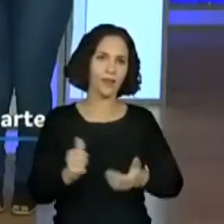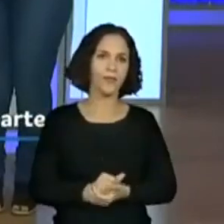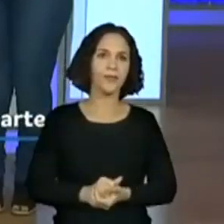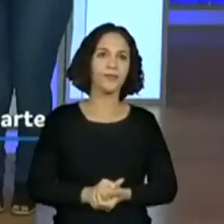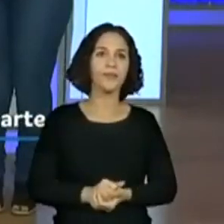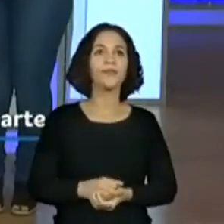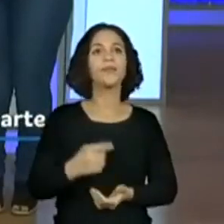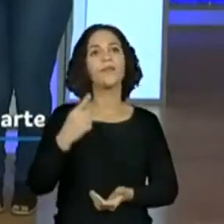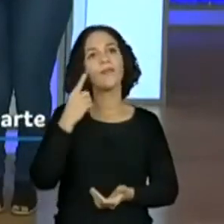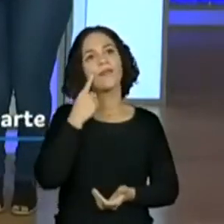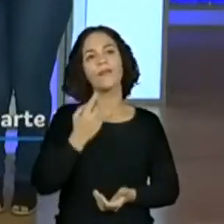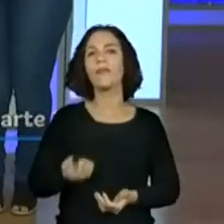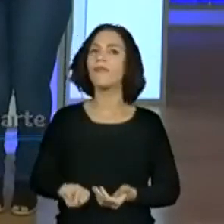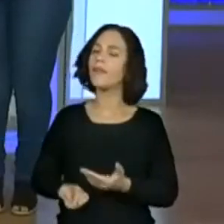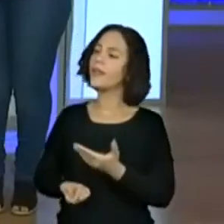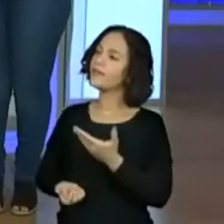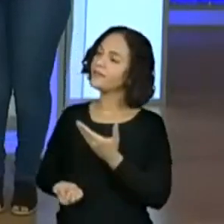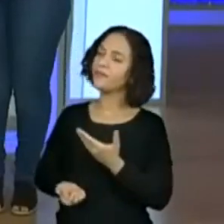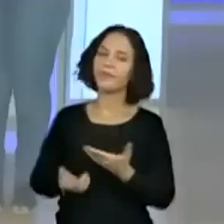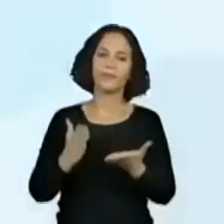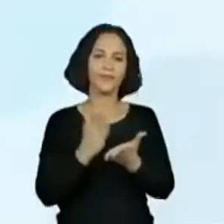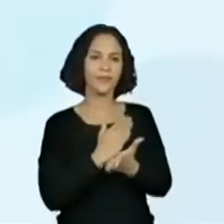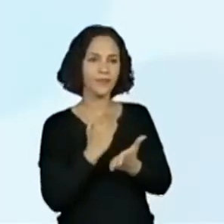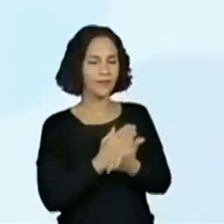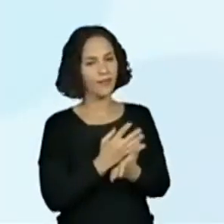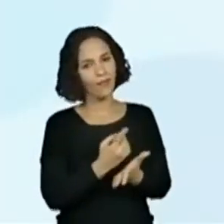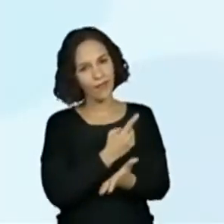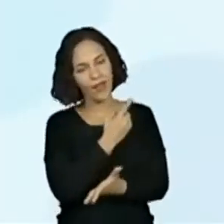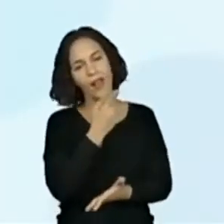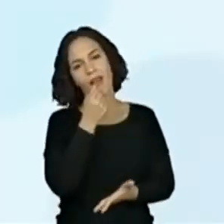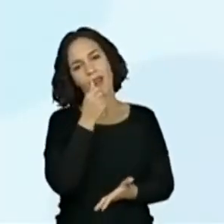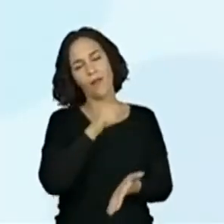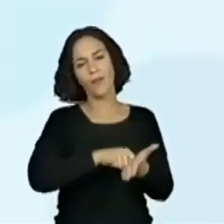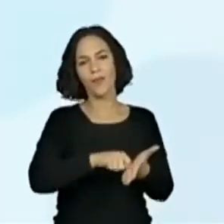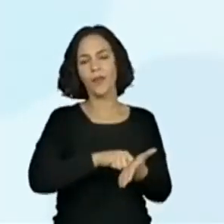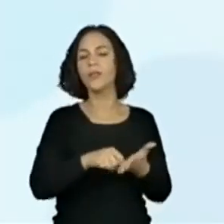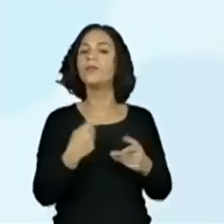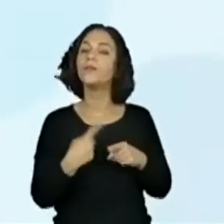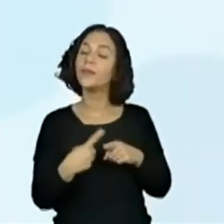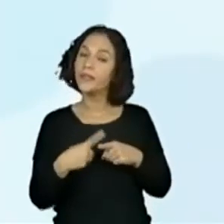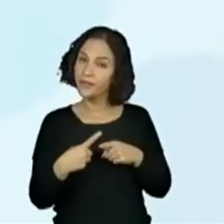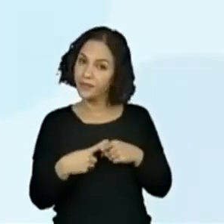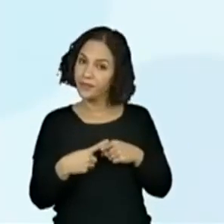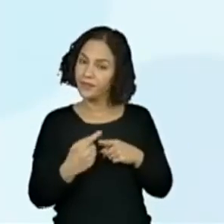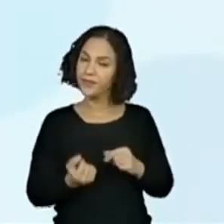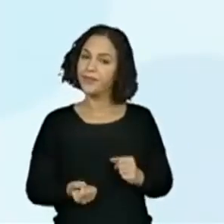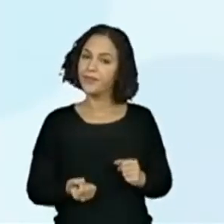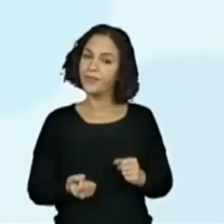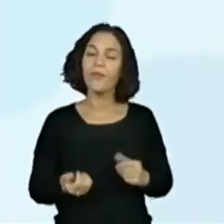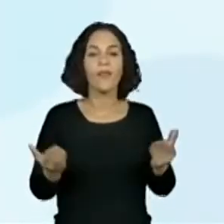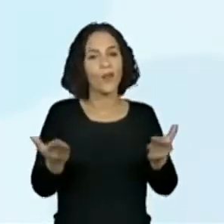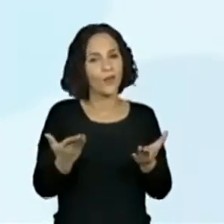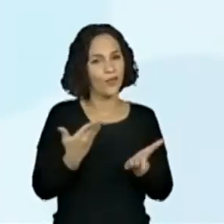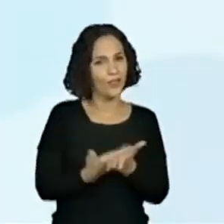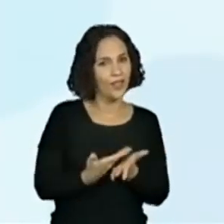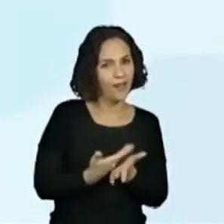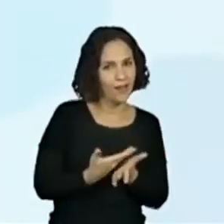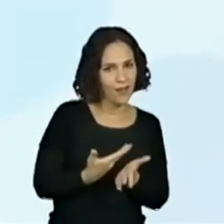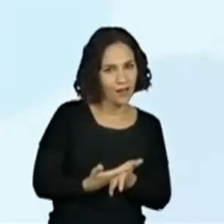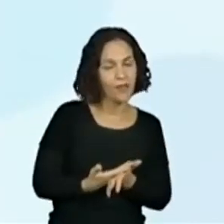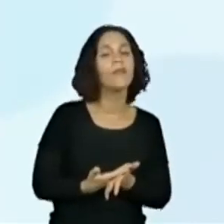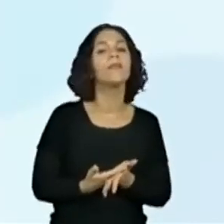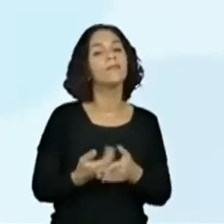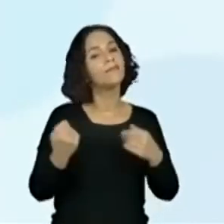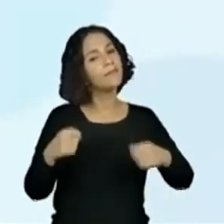Deixa aí o caderno, o lápis e a borracha, porque mais do que nunca... Nessa aula, vai